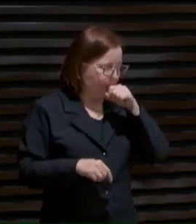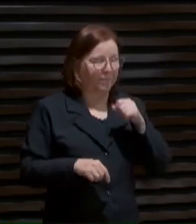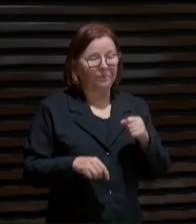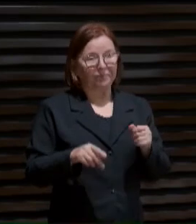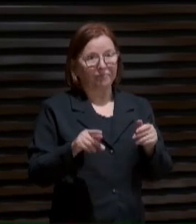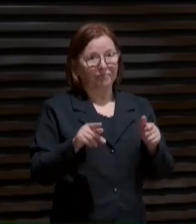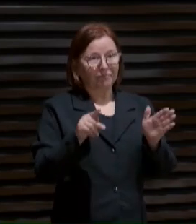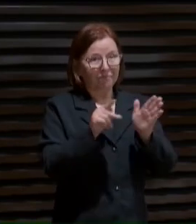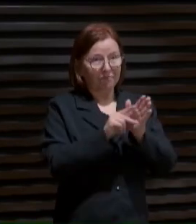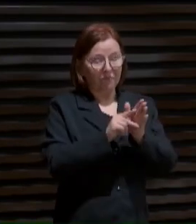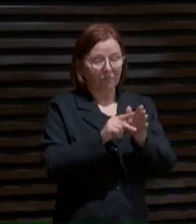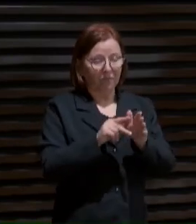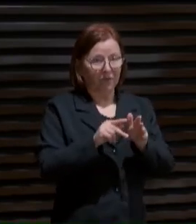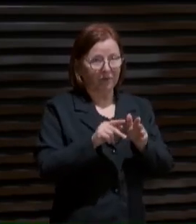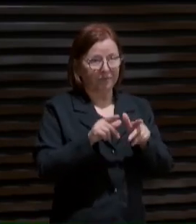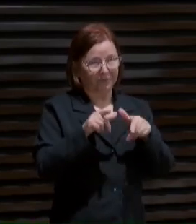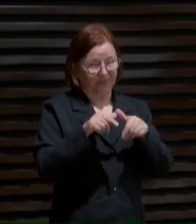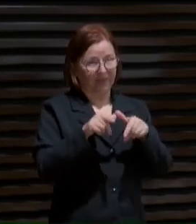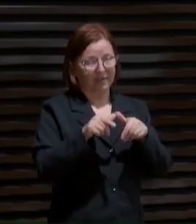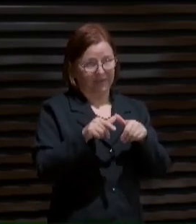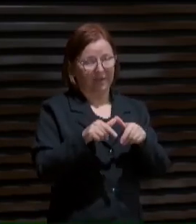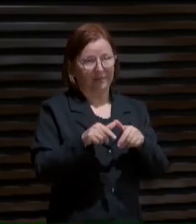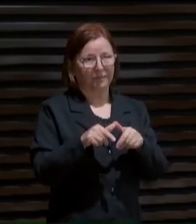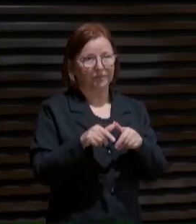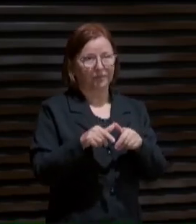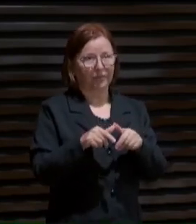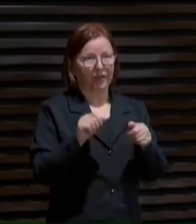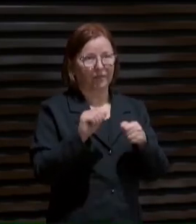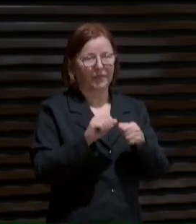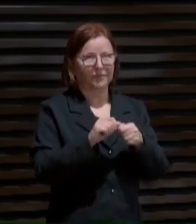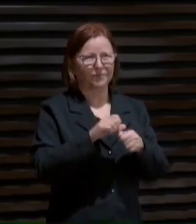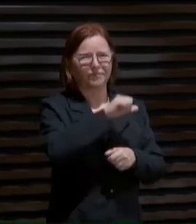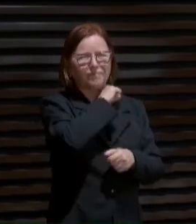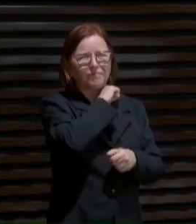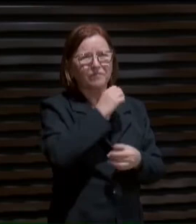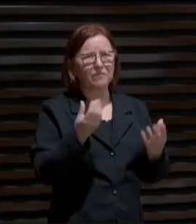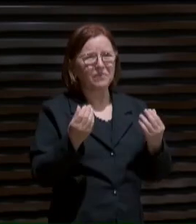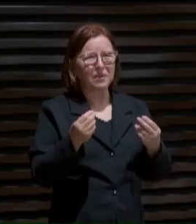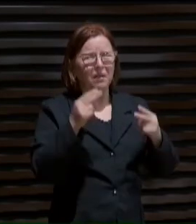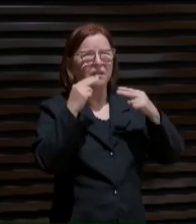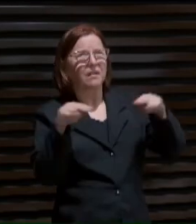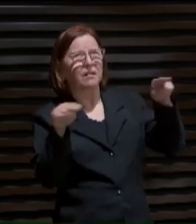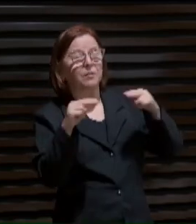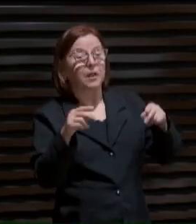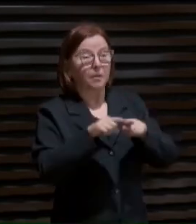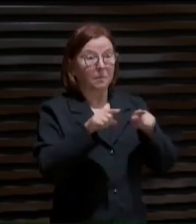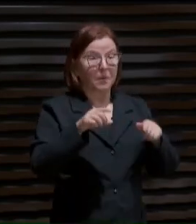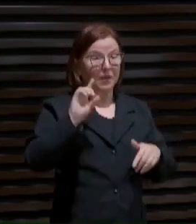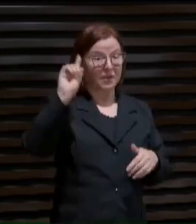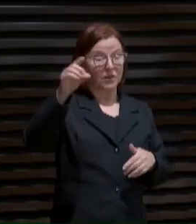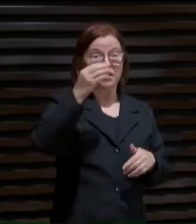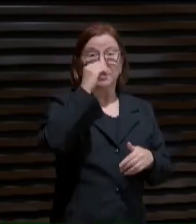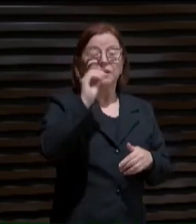repreendido pelo profeta Amós vou fazer sacrifícios e muita música mas foi rejeitado por Deus por